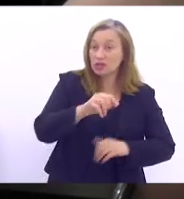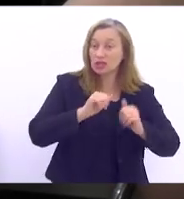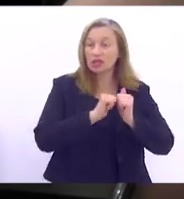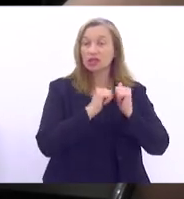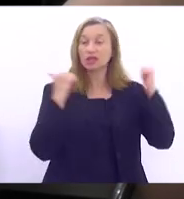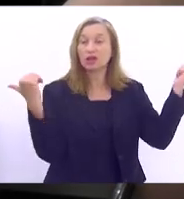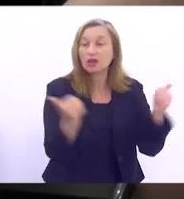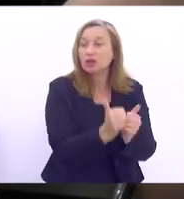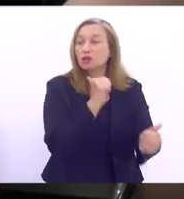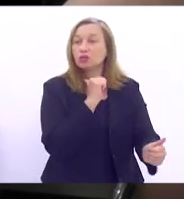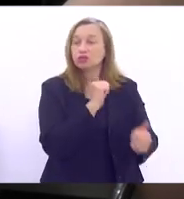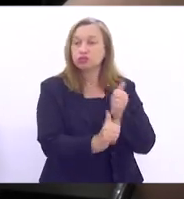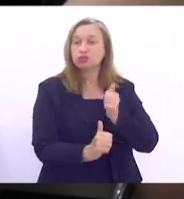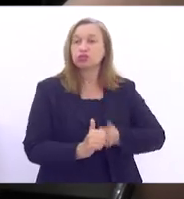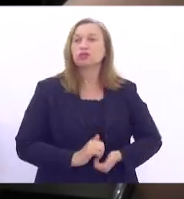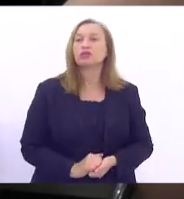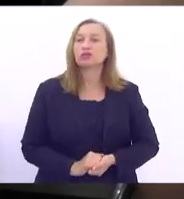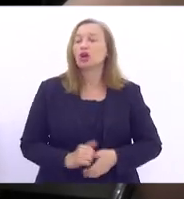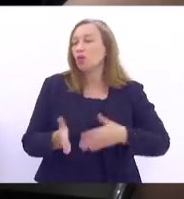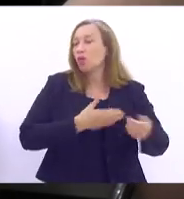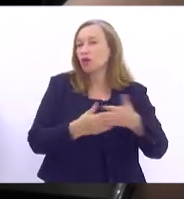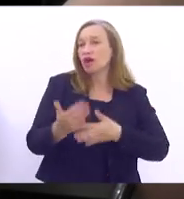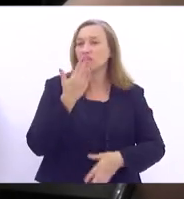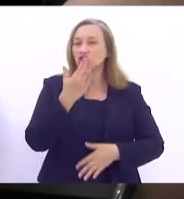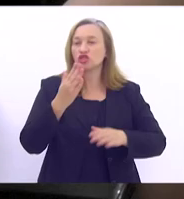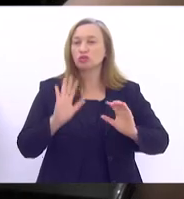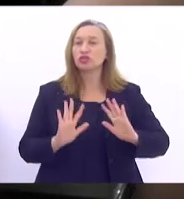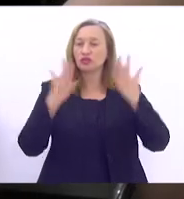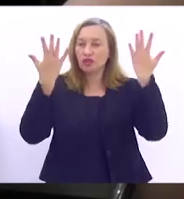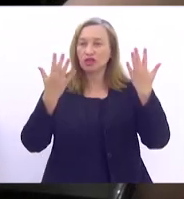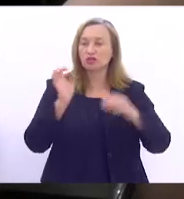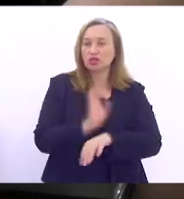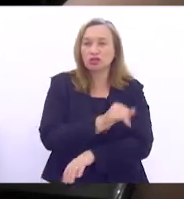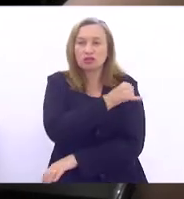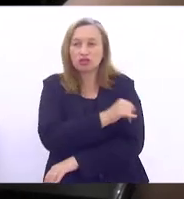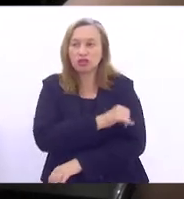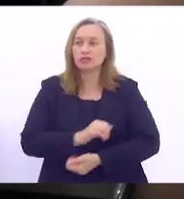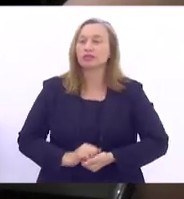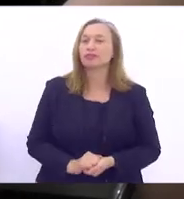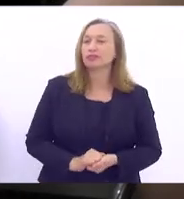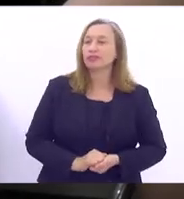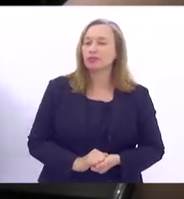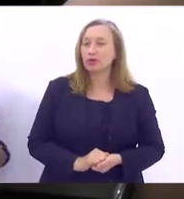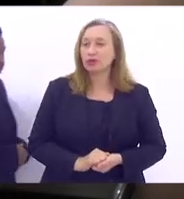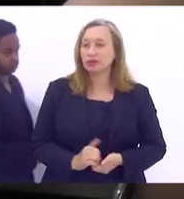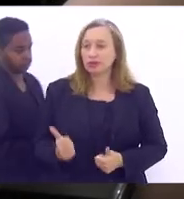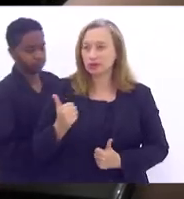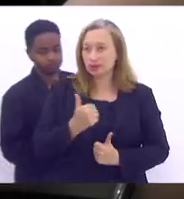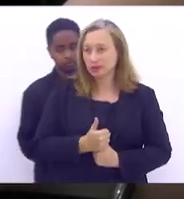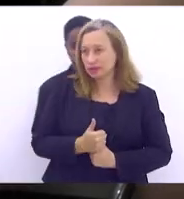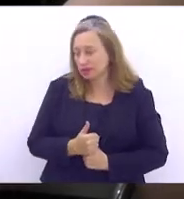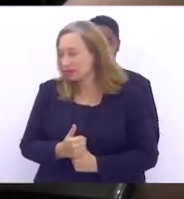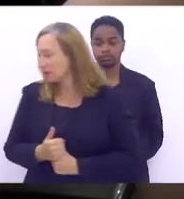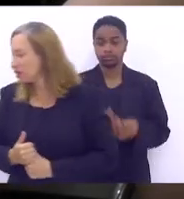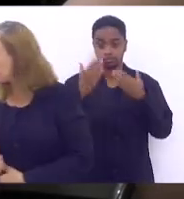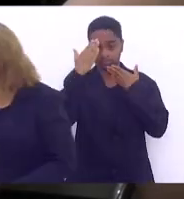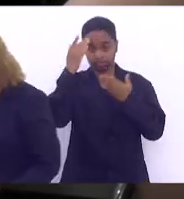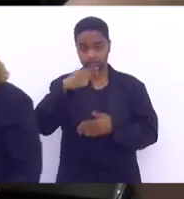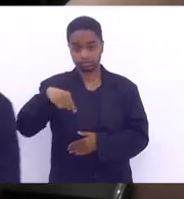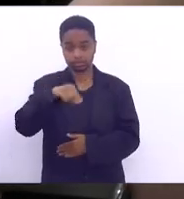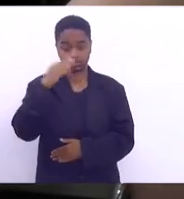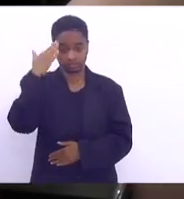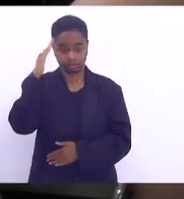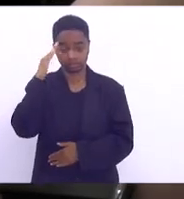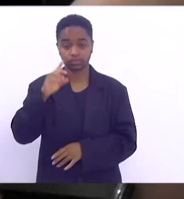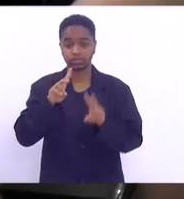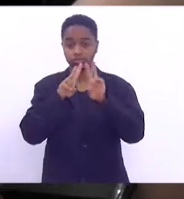arena esportiva de futebol, mas qualquer tipo de evento no estado do Rio de Janeiro. Então, agradecer o entendimento de todos aí pela importância da lei.